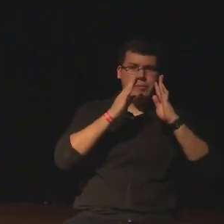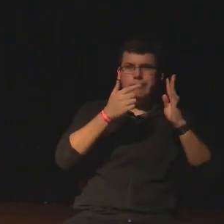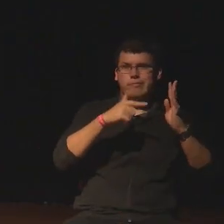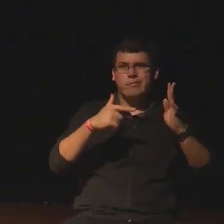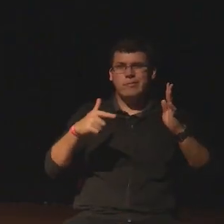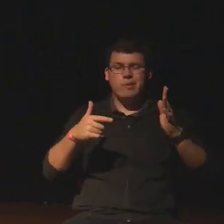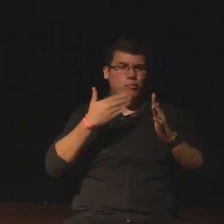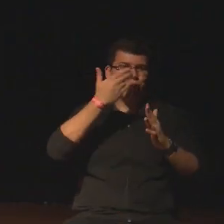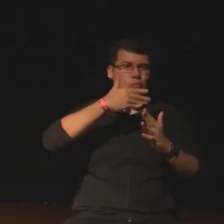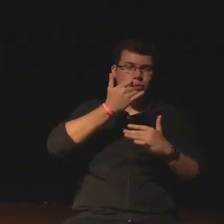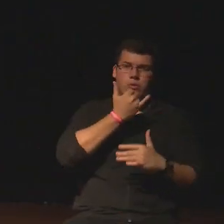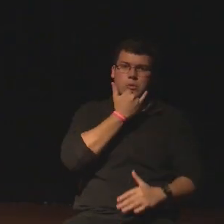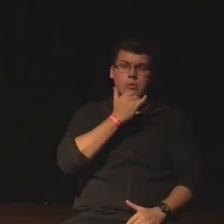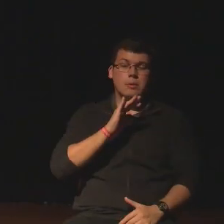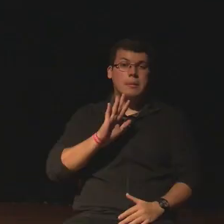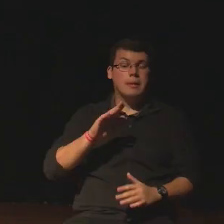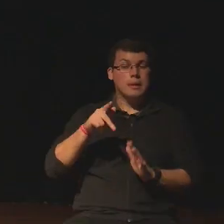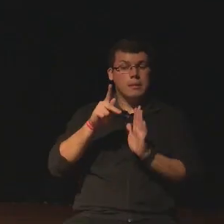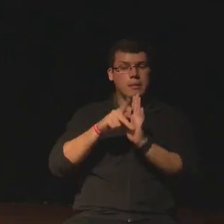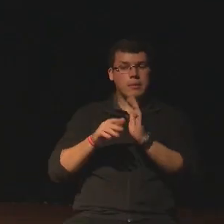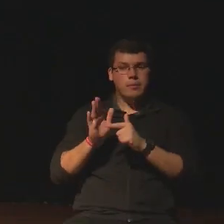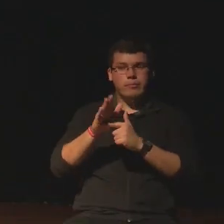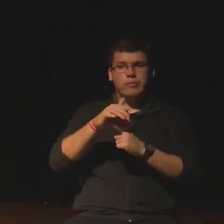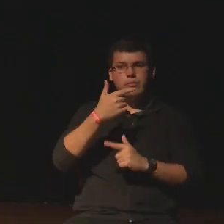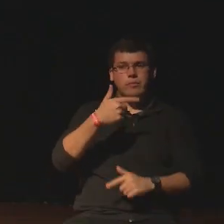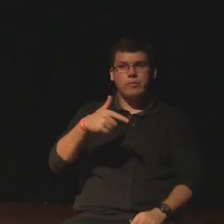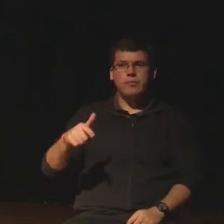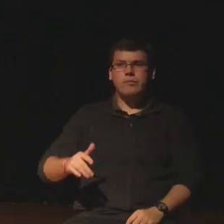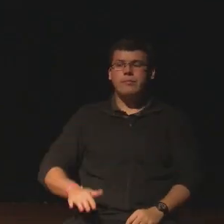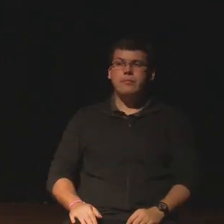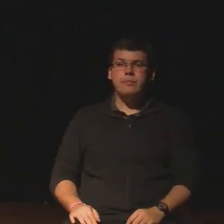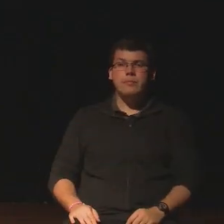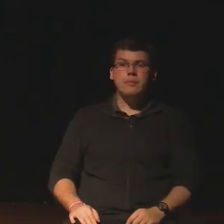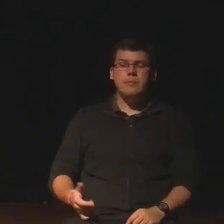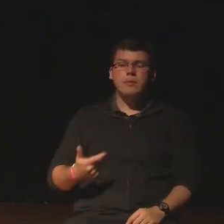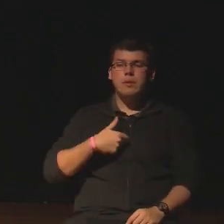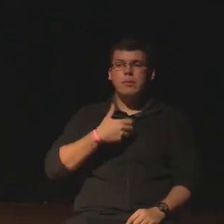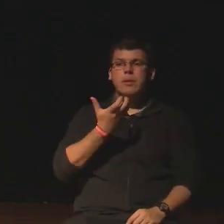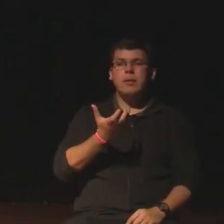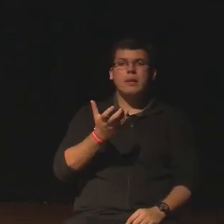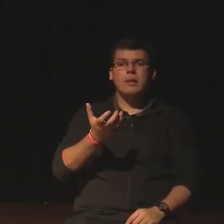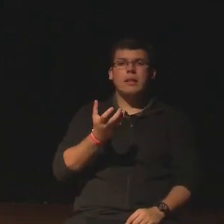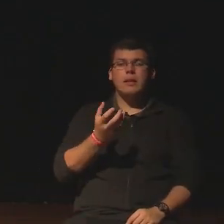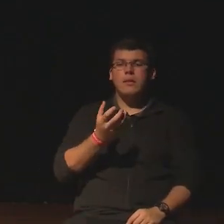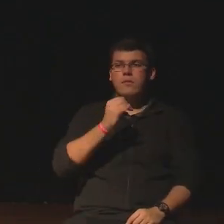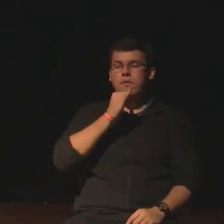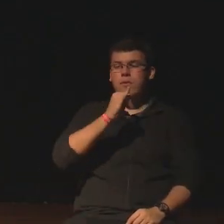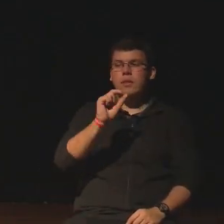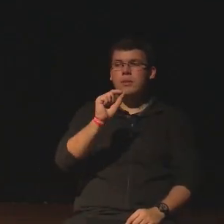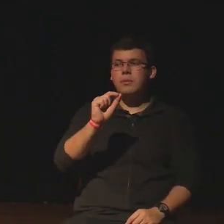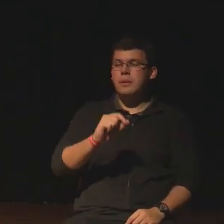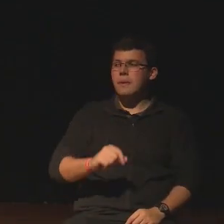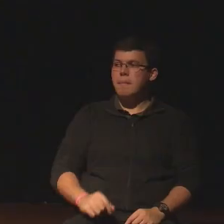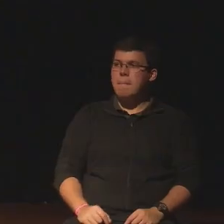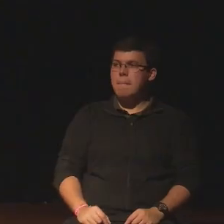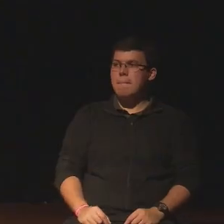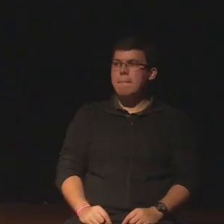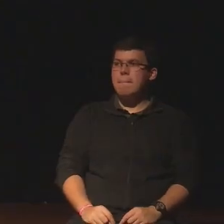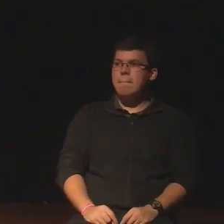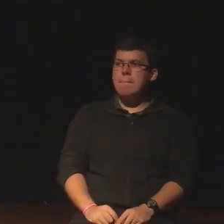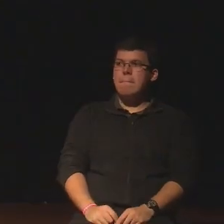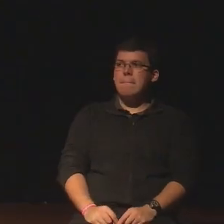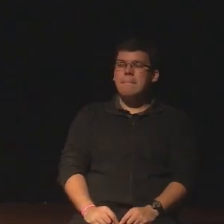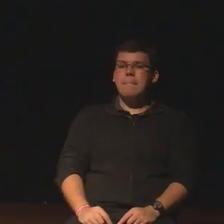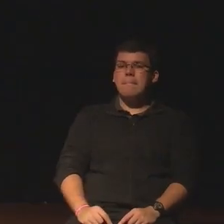nesse projeto. E o que eu queria trazer aqui é que a gente está bem em cima da 9